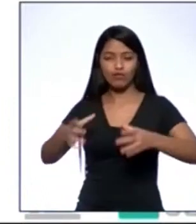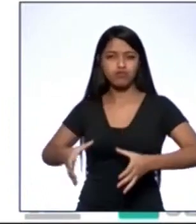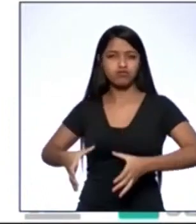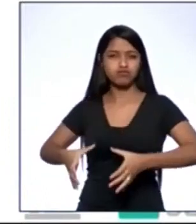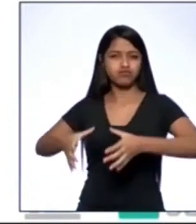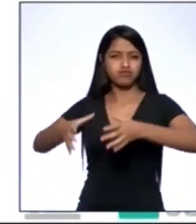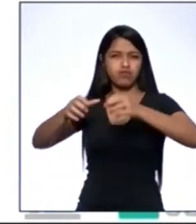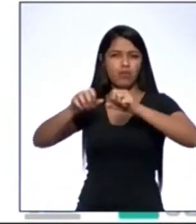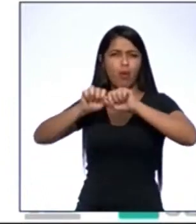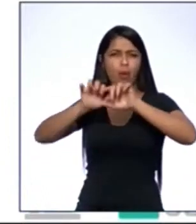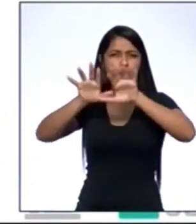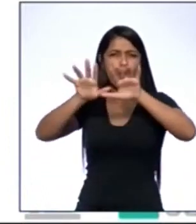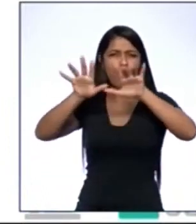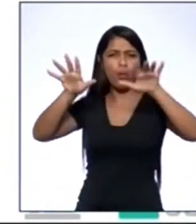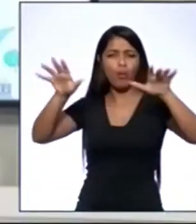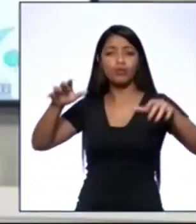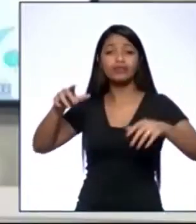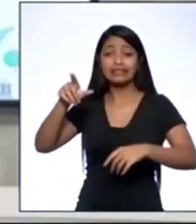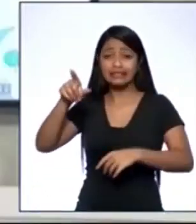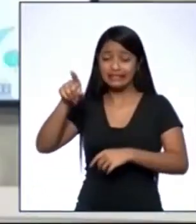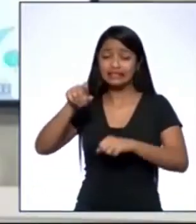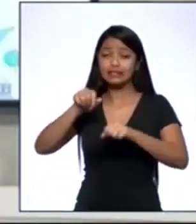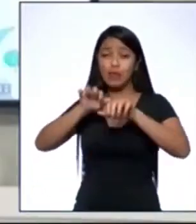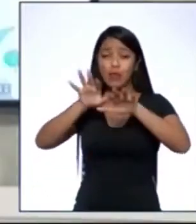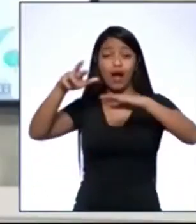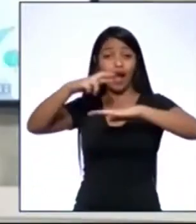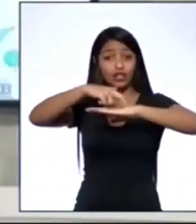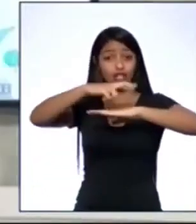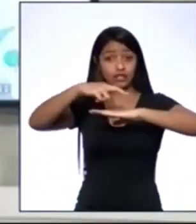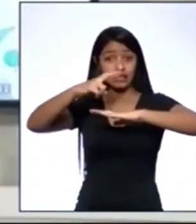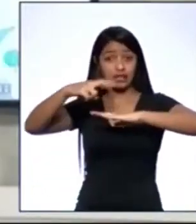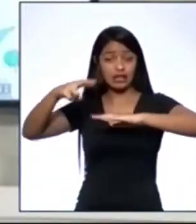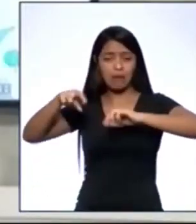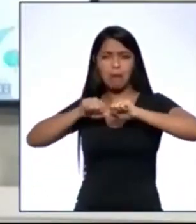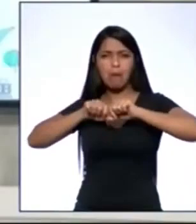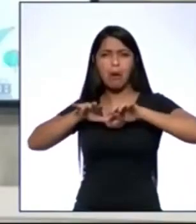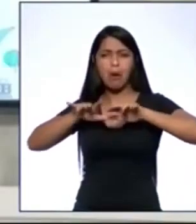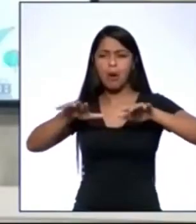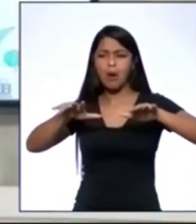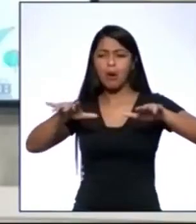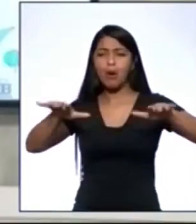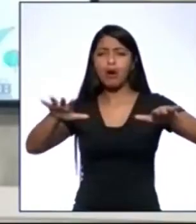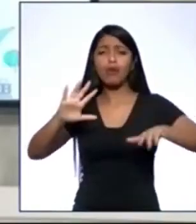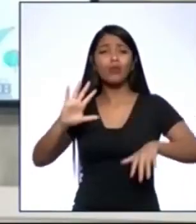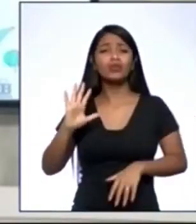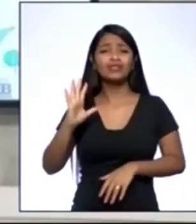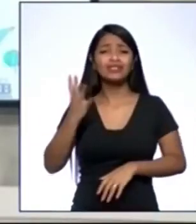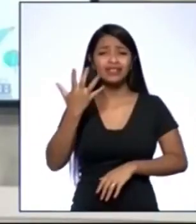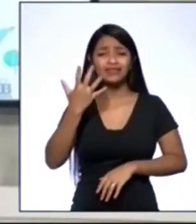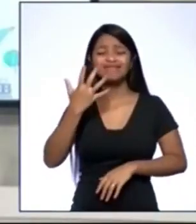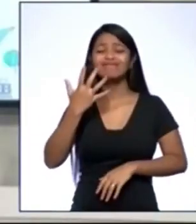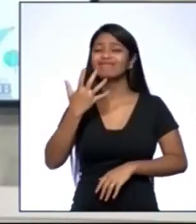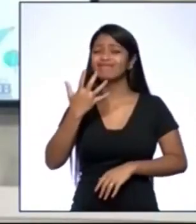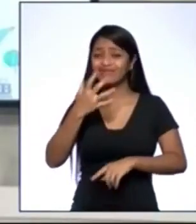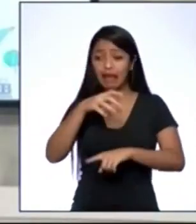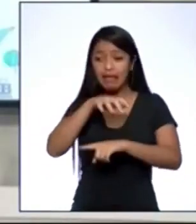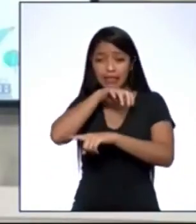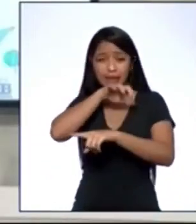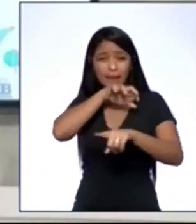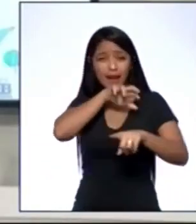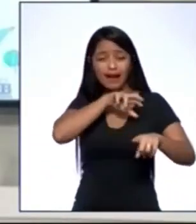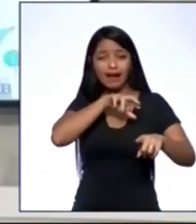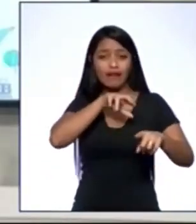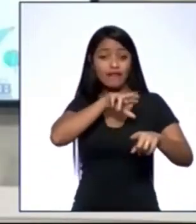Fukushima. Grande parte daquela radiação acabou contaminando muitas e muitas cadeias